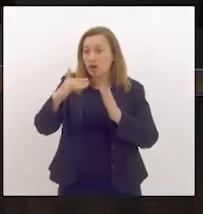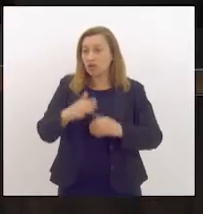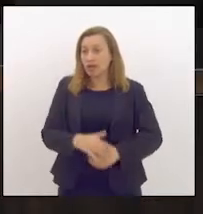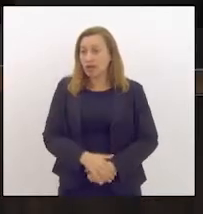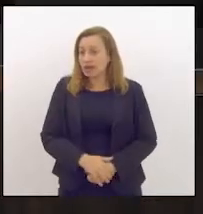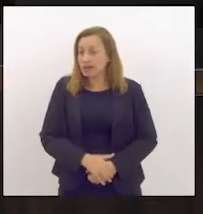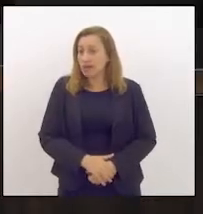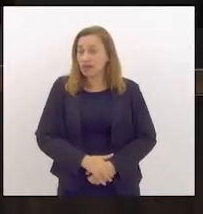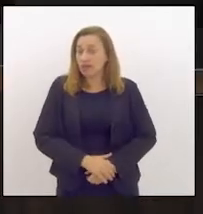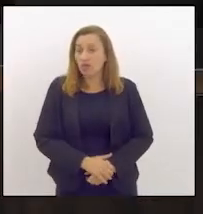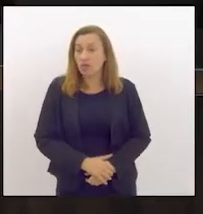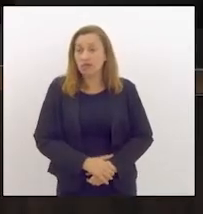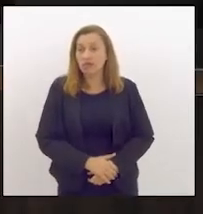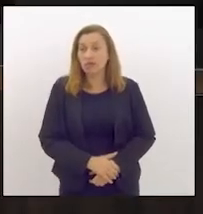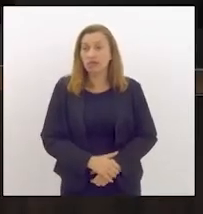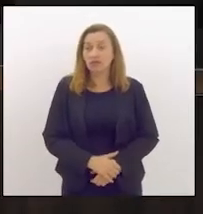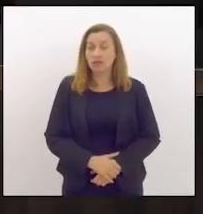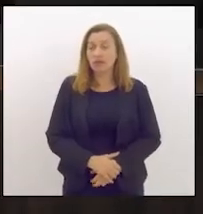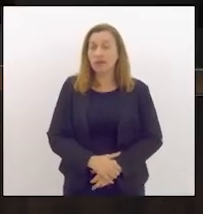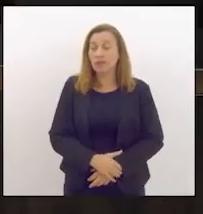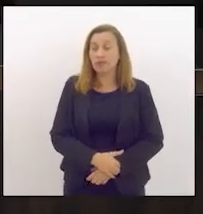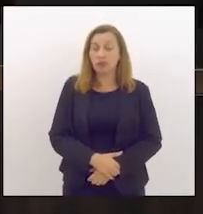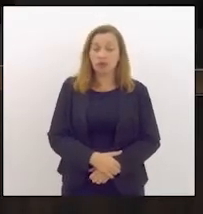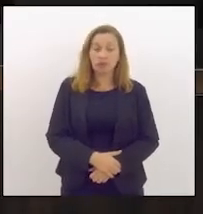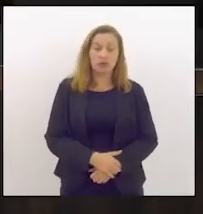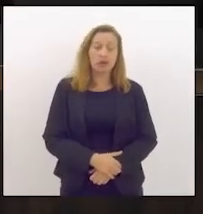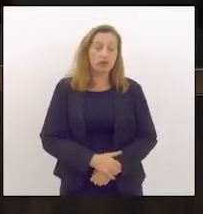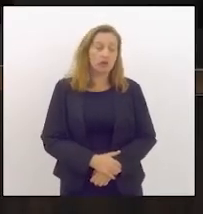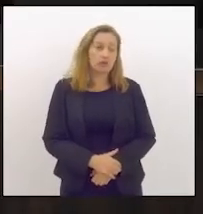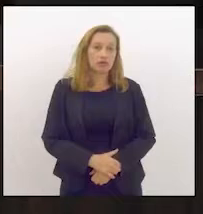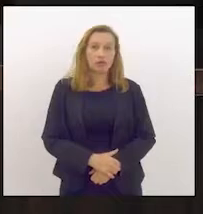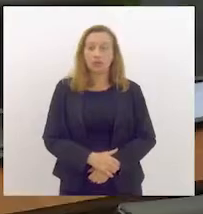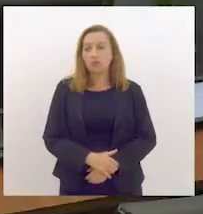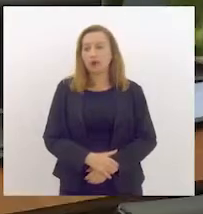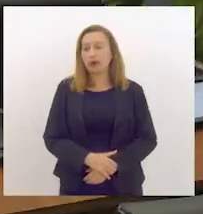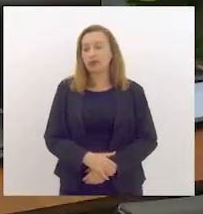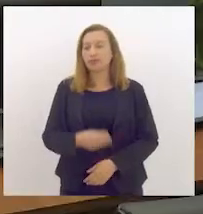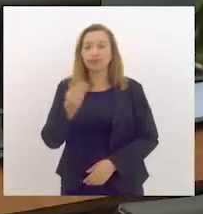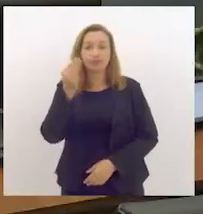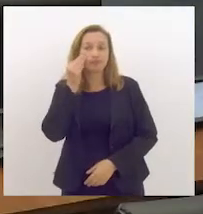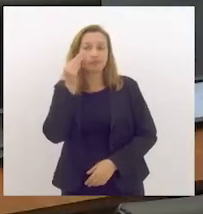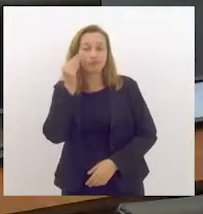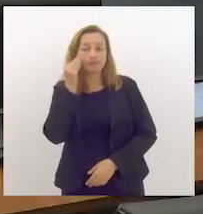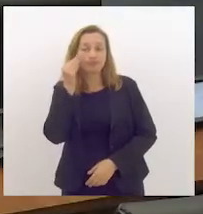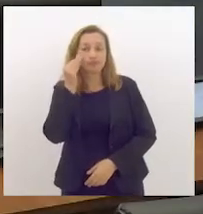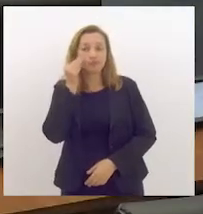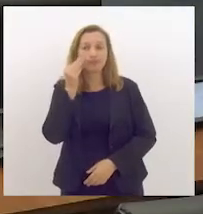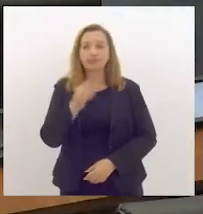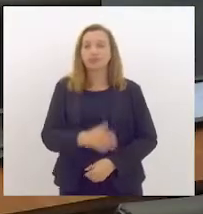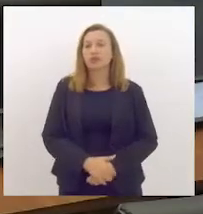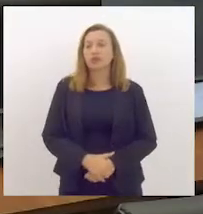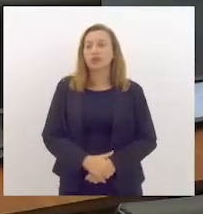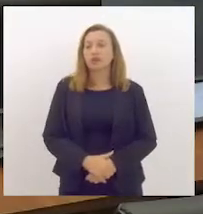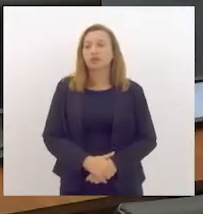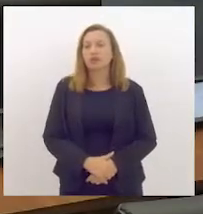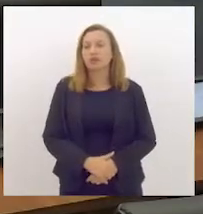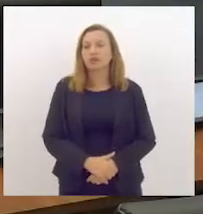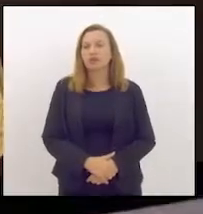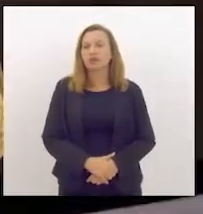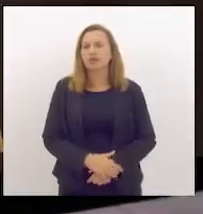Comissão de esporte deputada Mônica Francisco designado pela presidência é